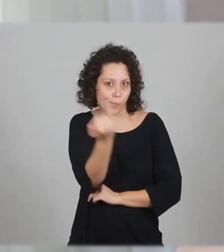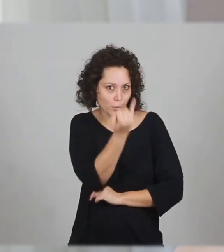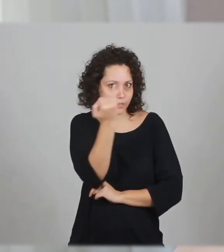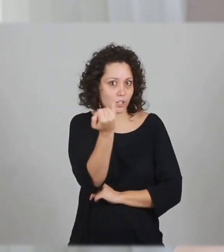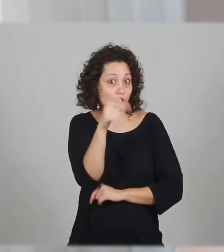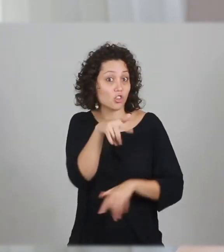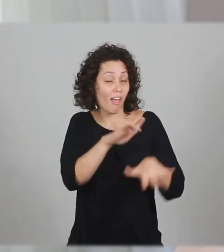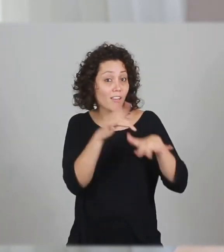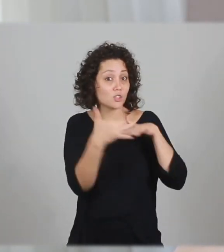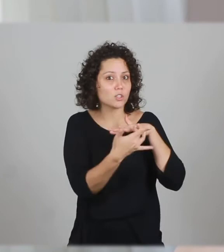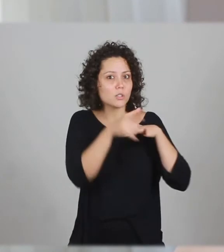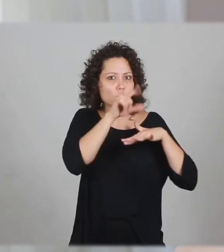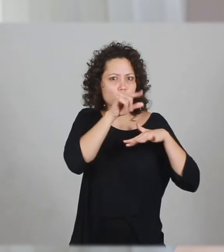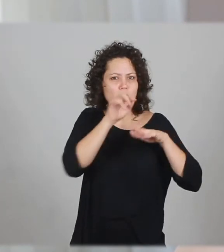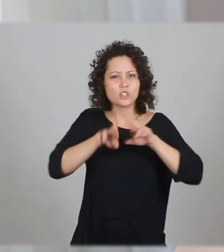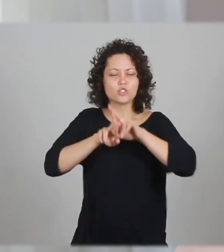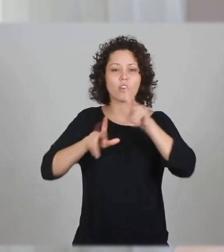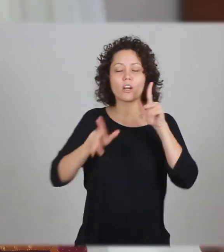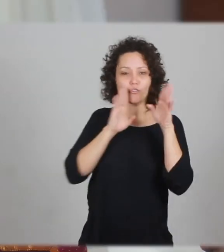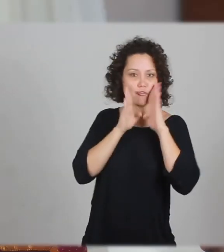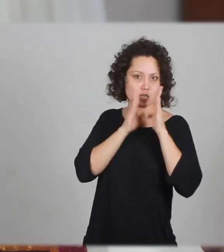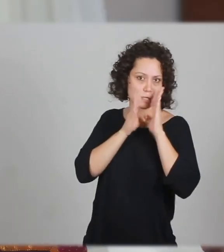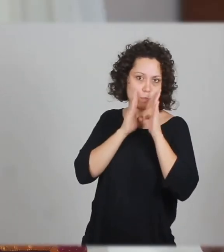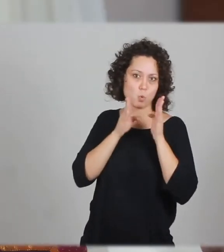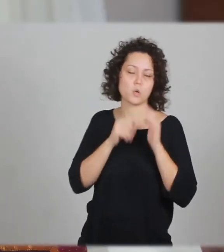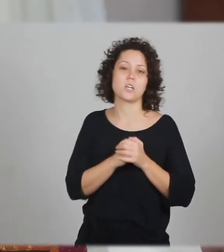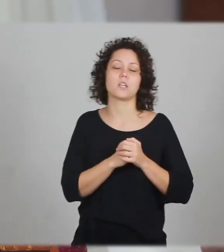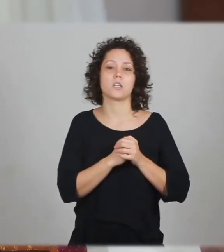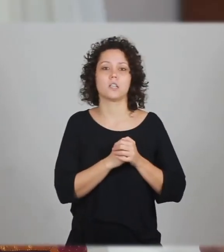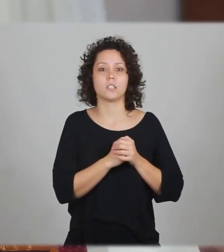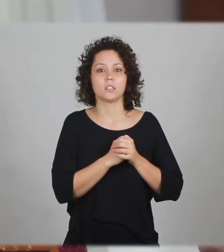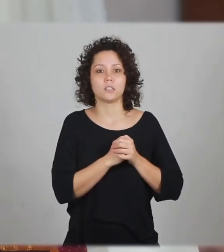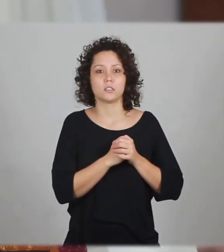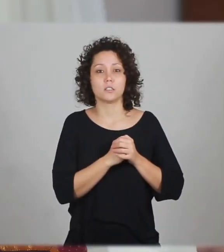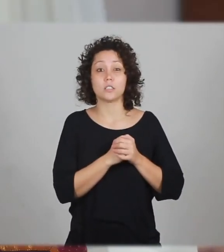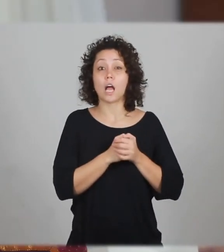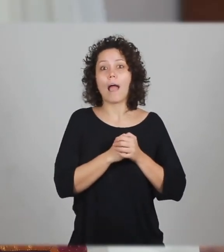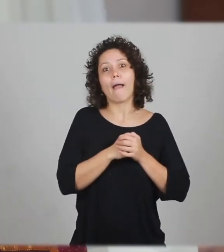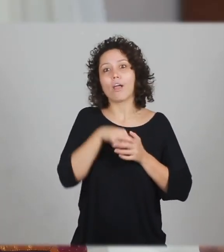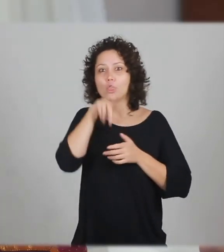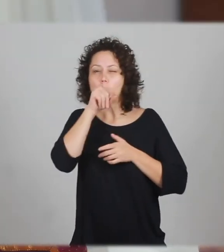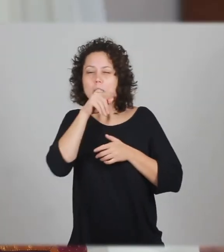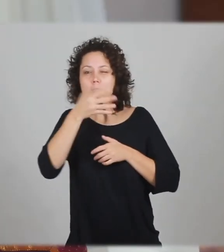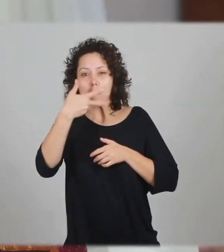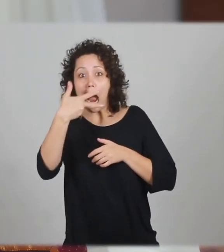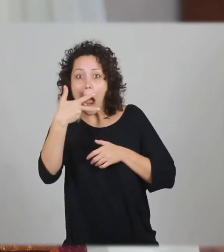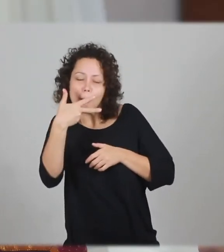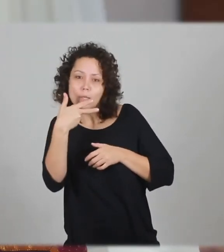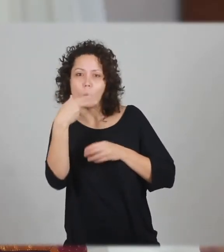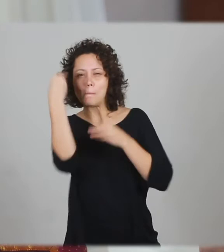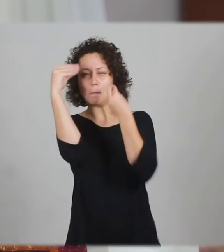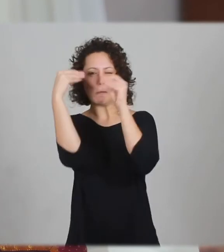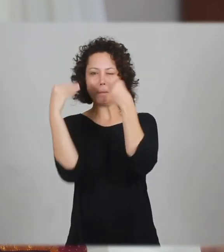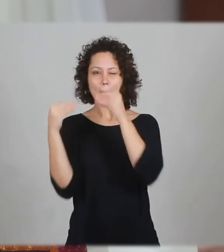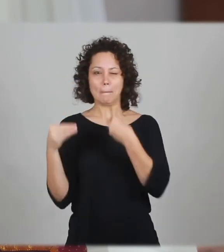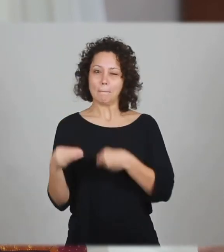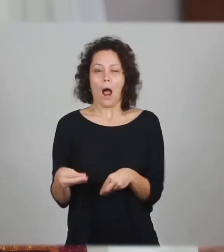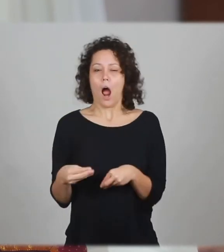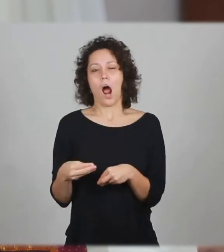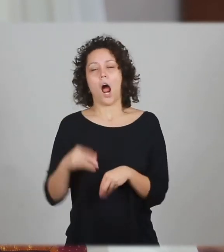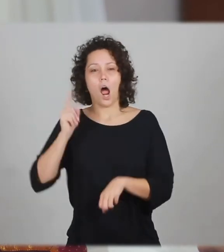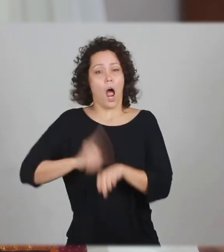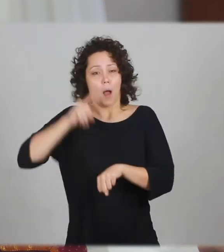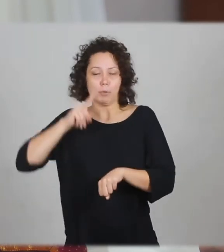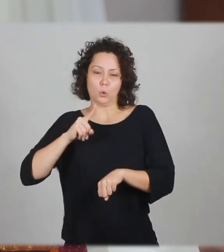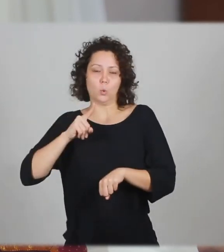rede social diferente do Facebook, mais rápida, mais instantânea, mais